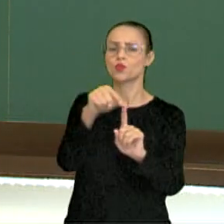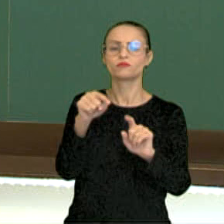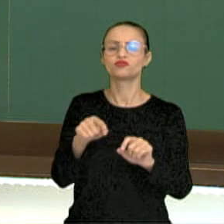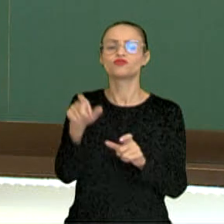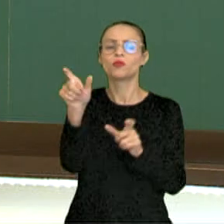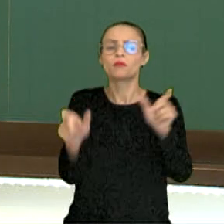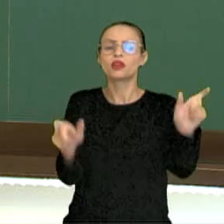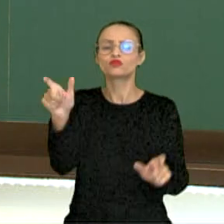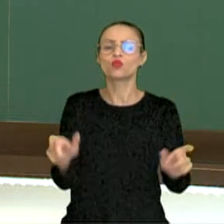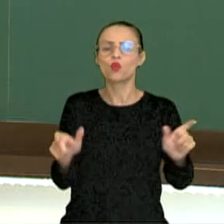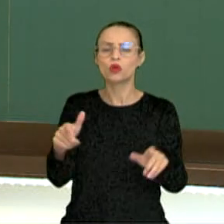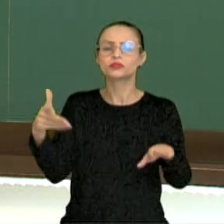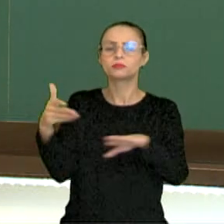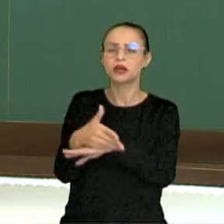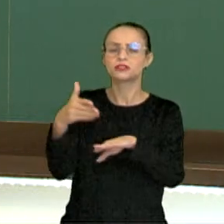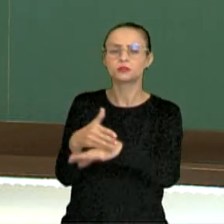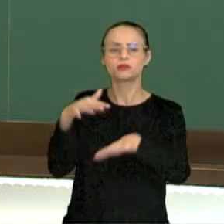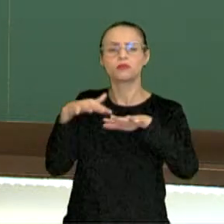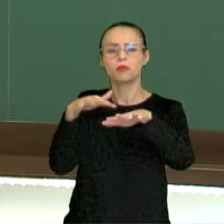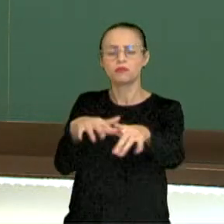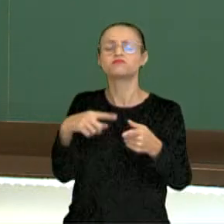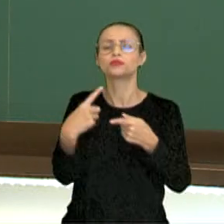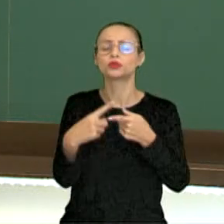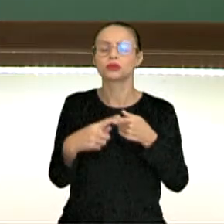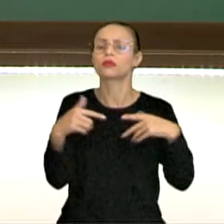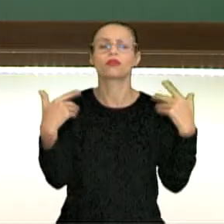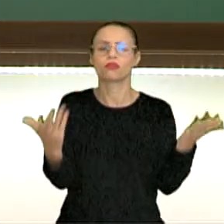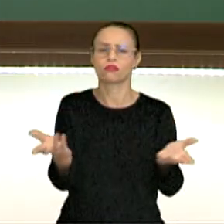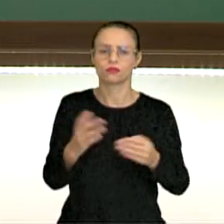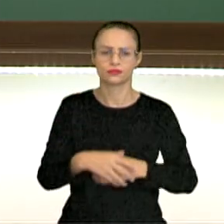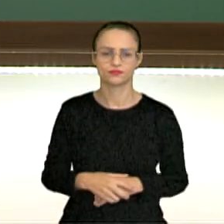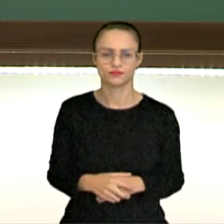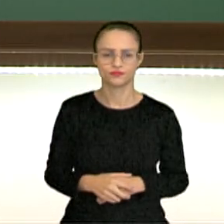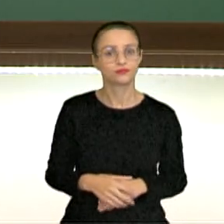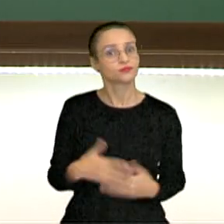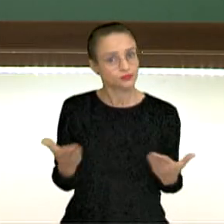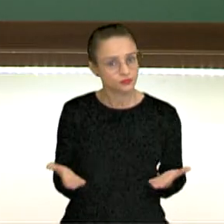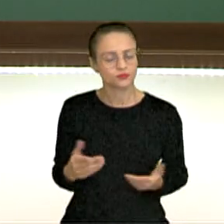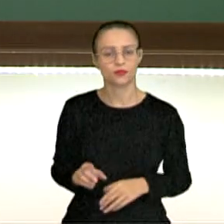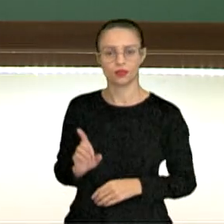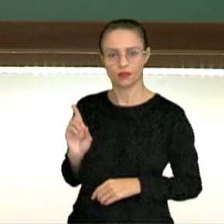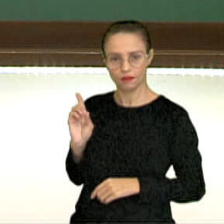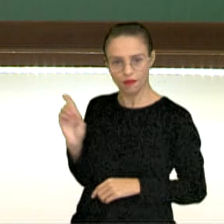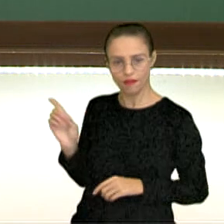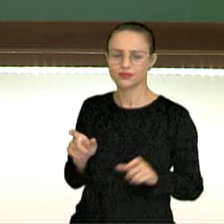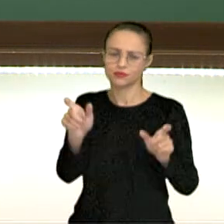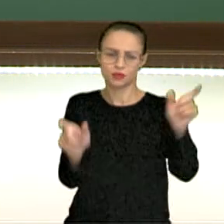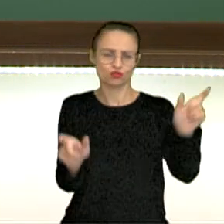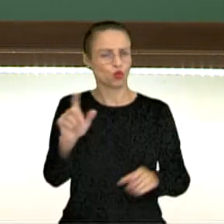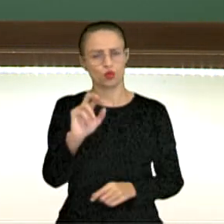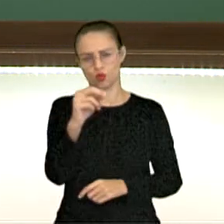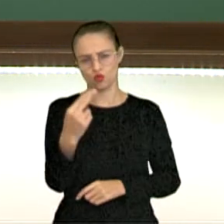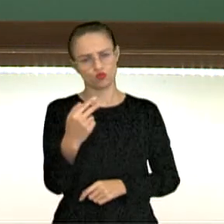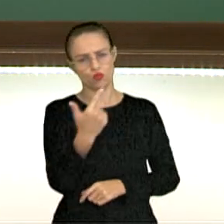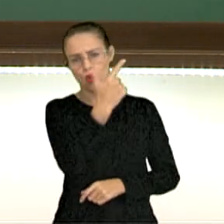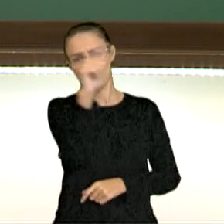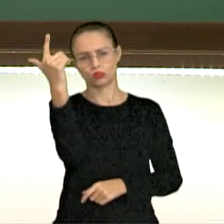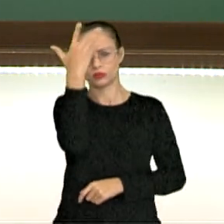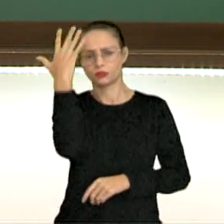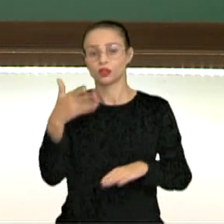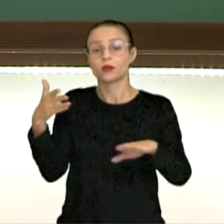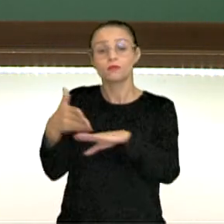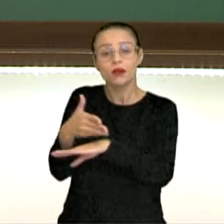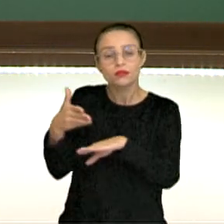pessoas participam de manifestações? Então, essas pessoas ou outras pessoas que participam